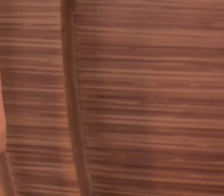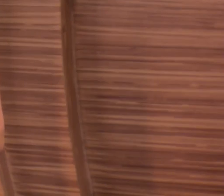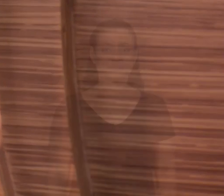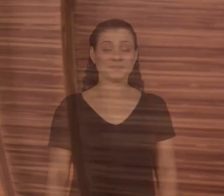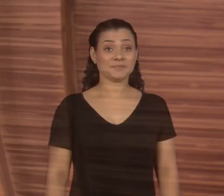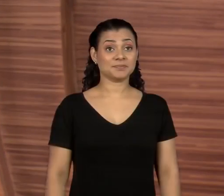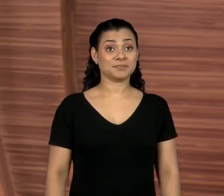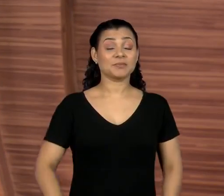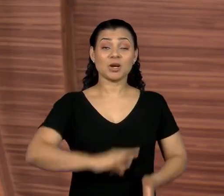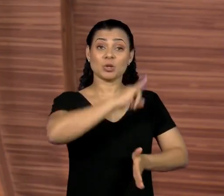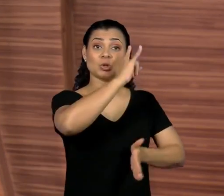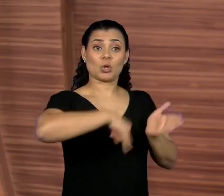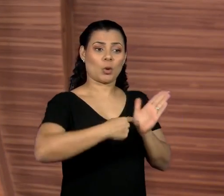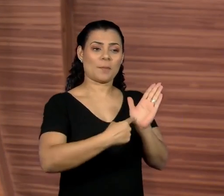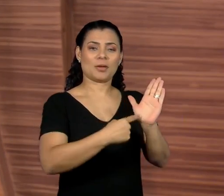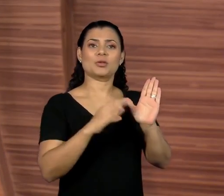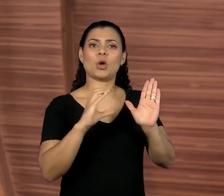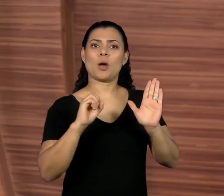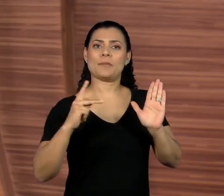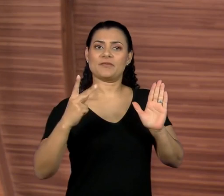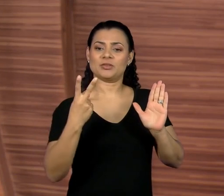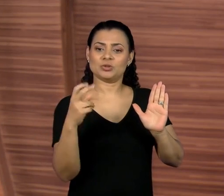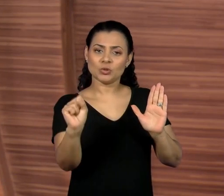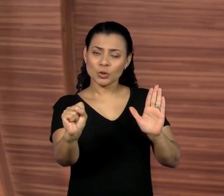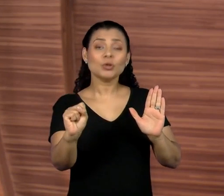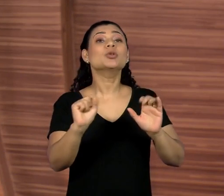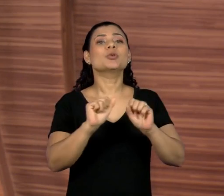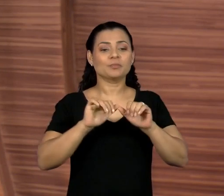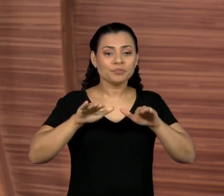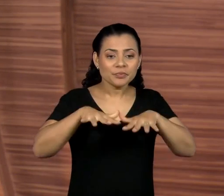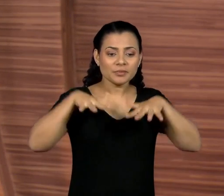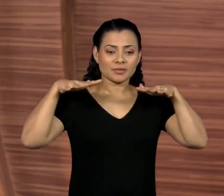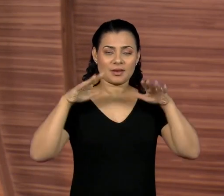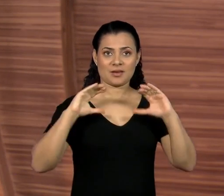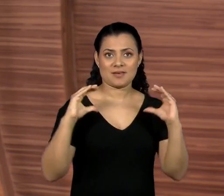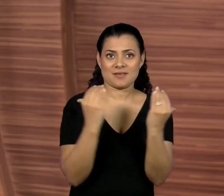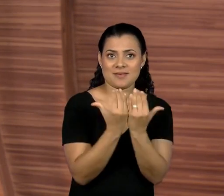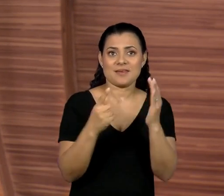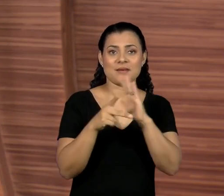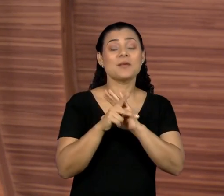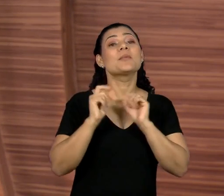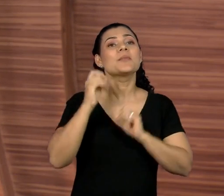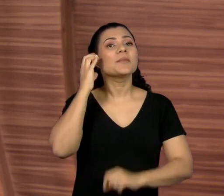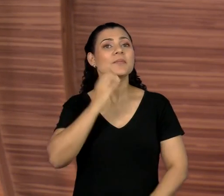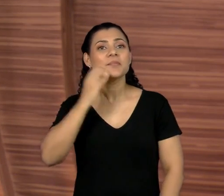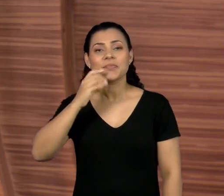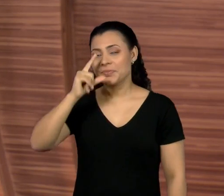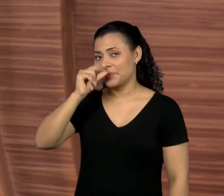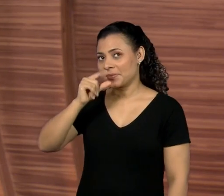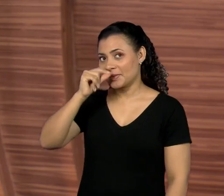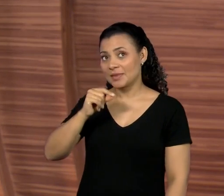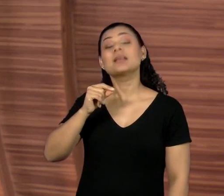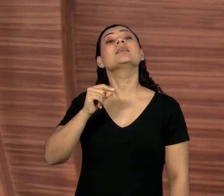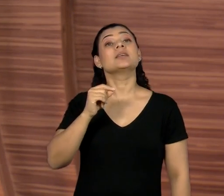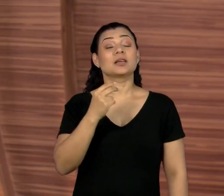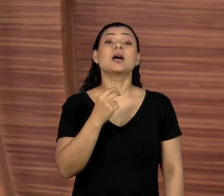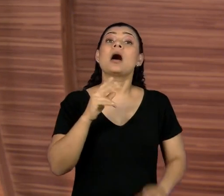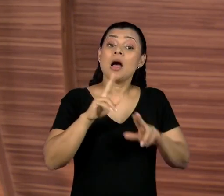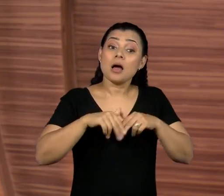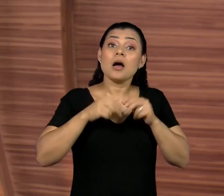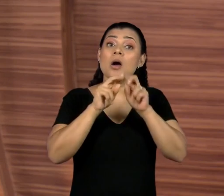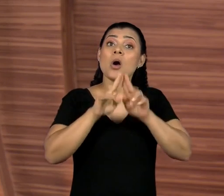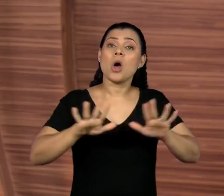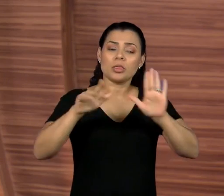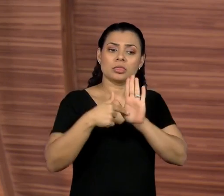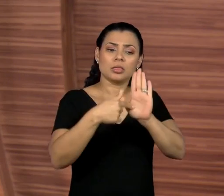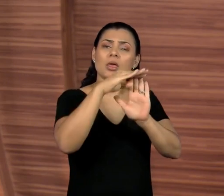O documento final da COP28, Conferência do Clima da ONU, realizada em Dubai, nos Emirados Árabes Unidos, indica